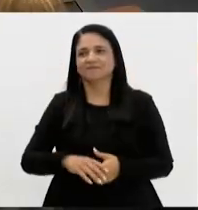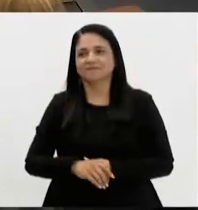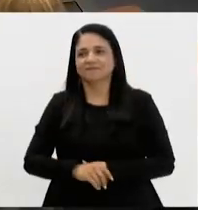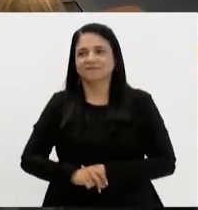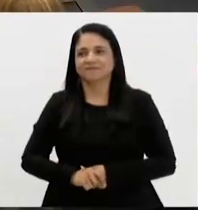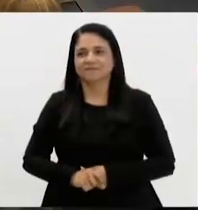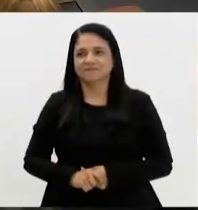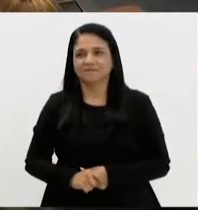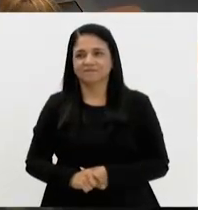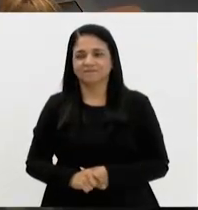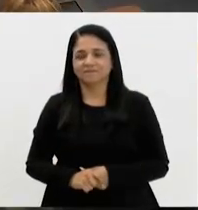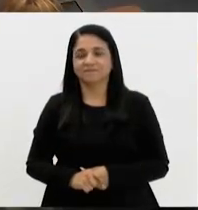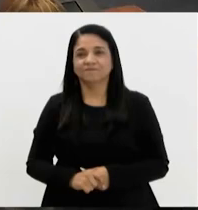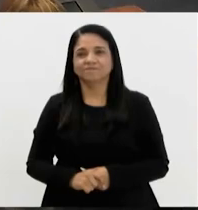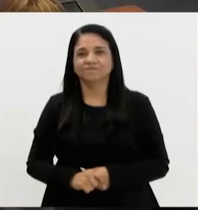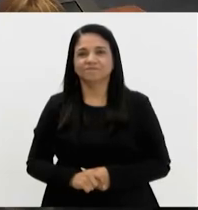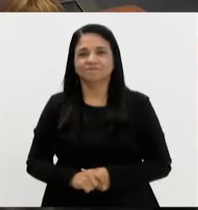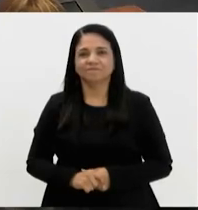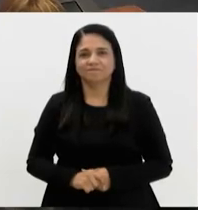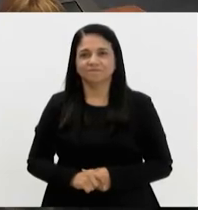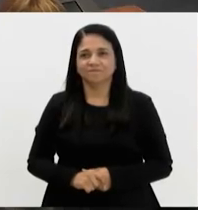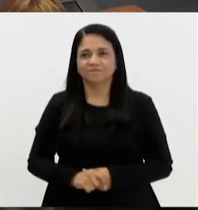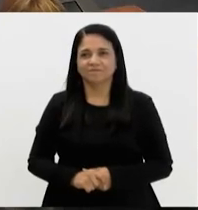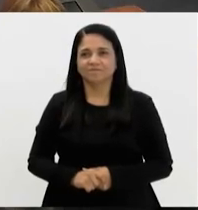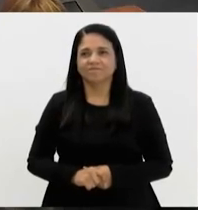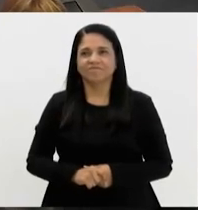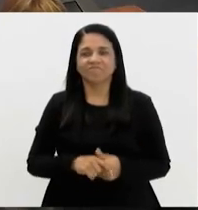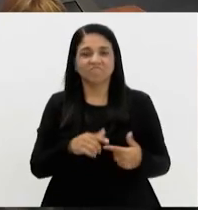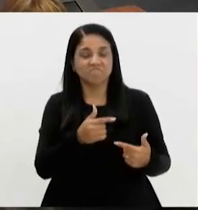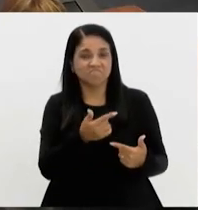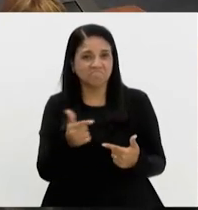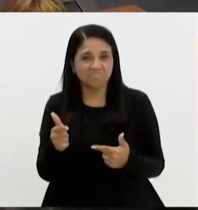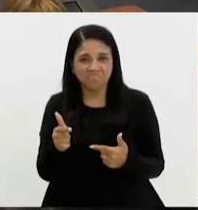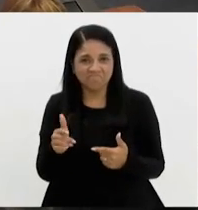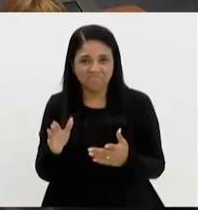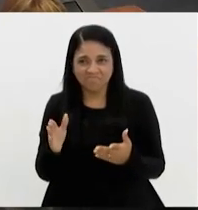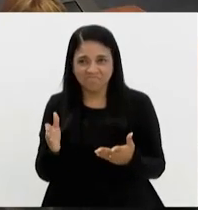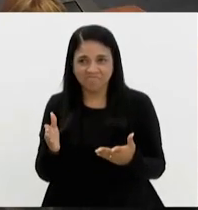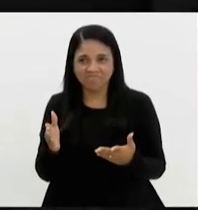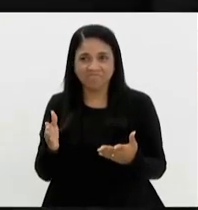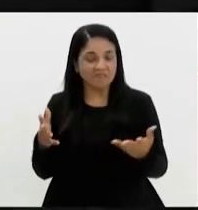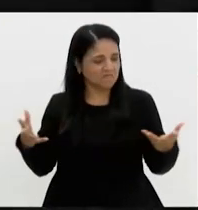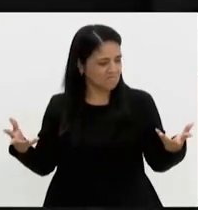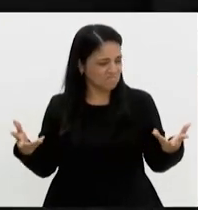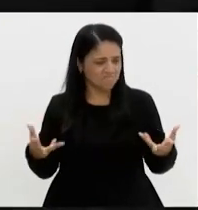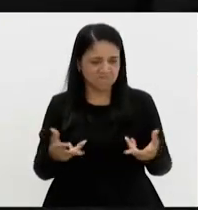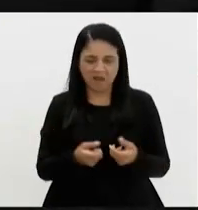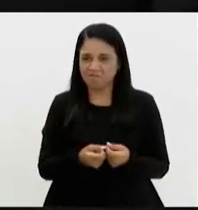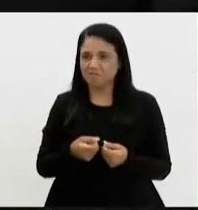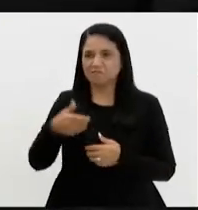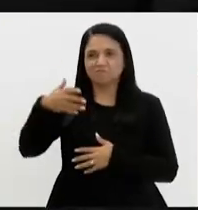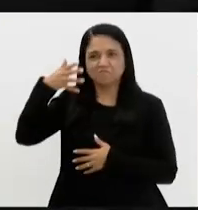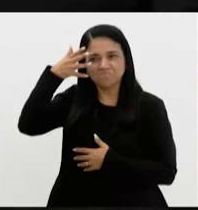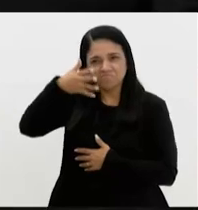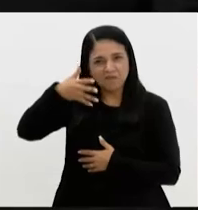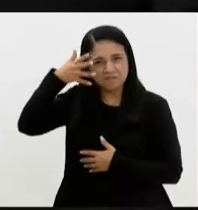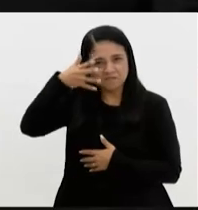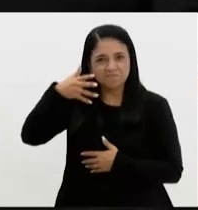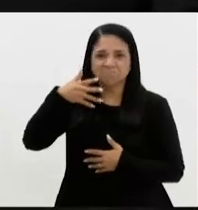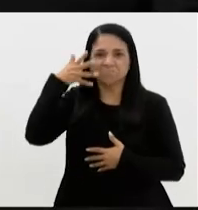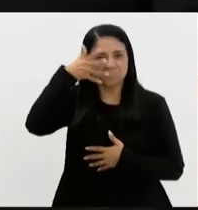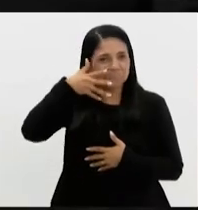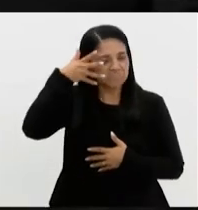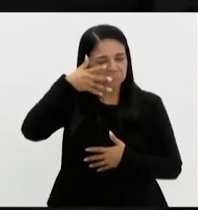todas de fato não usei de pleonasmo algum quando disse que as os brilhantes palestrantes ofereceriam brilhantes falas